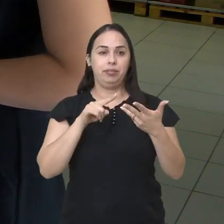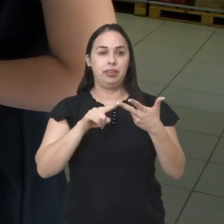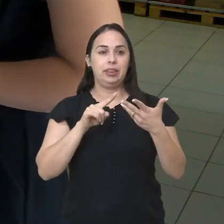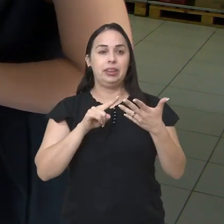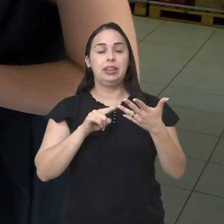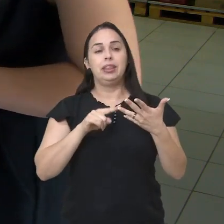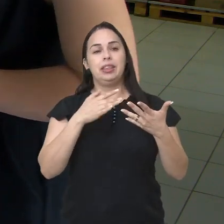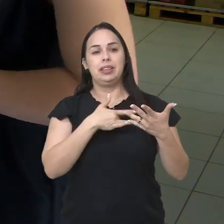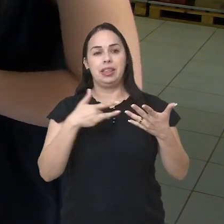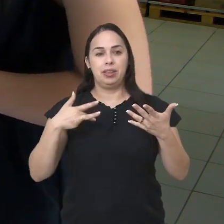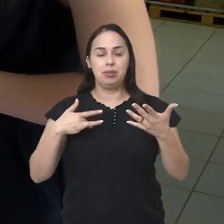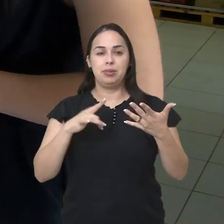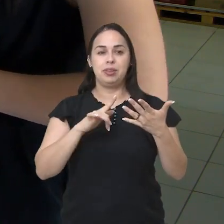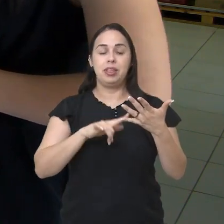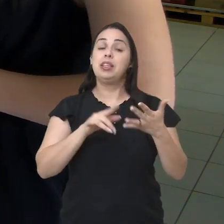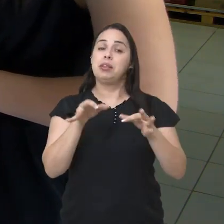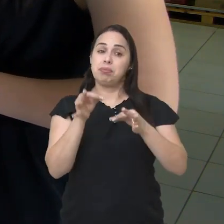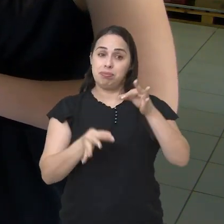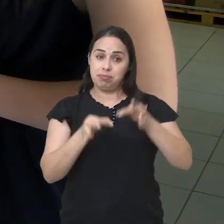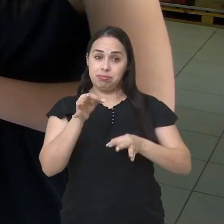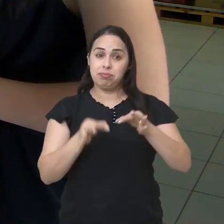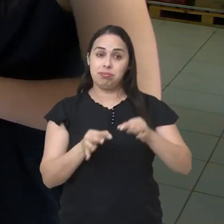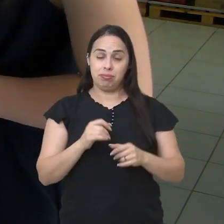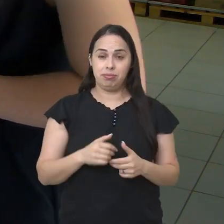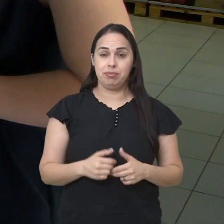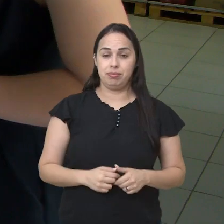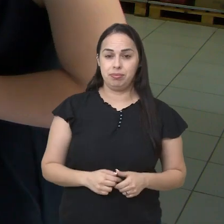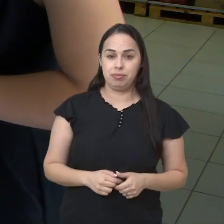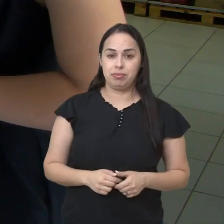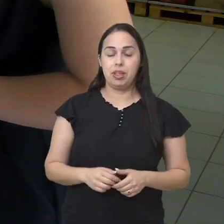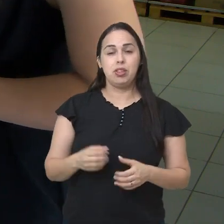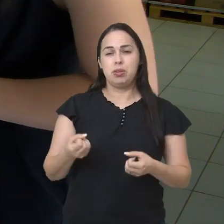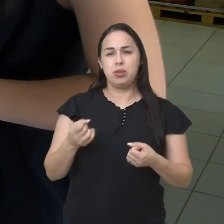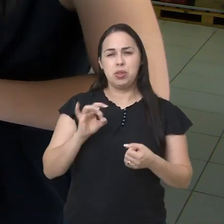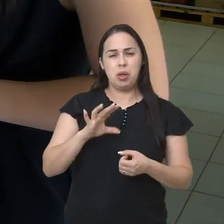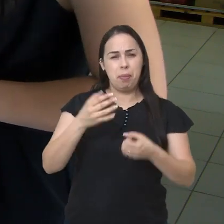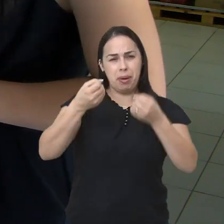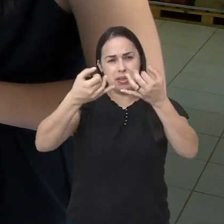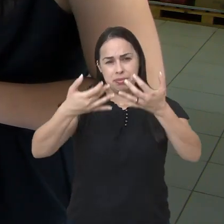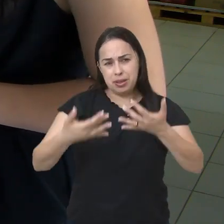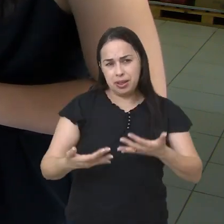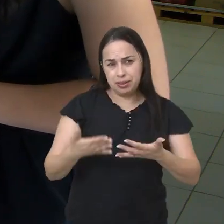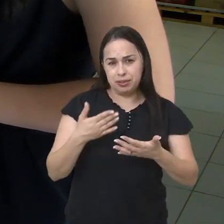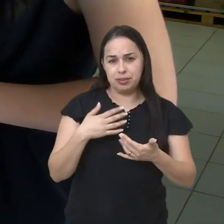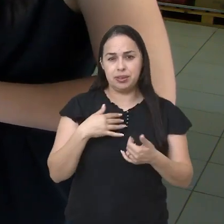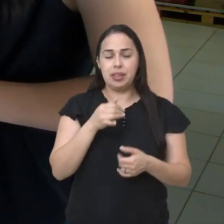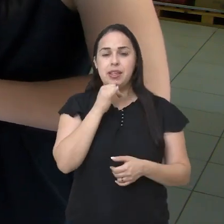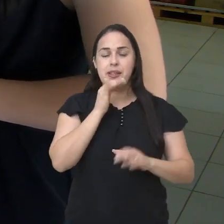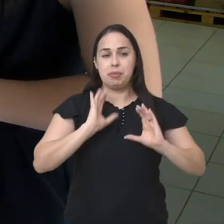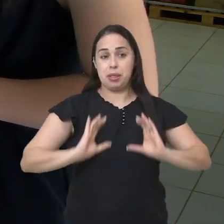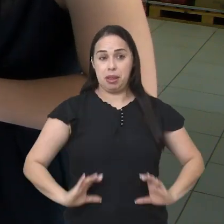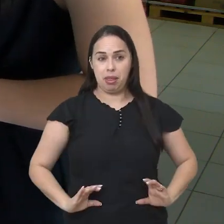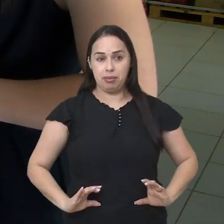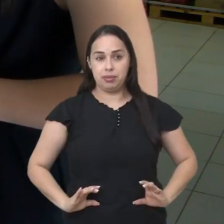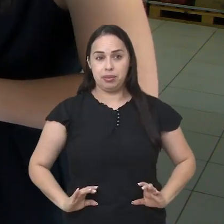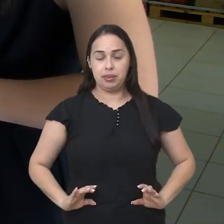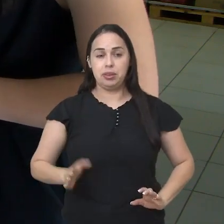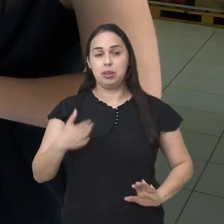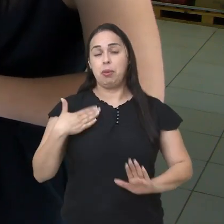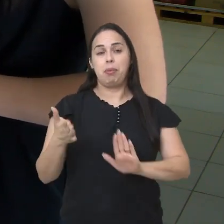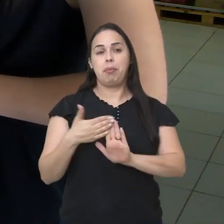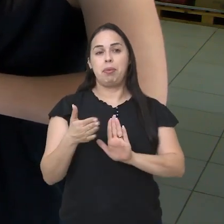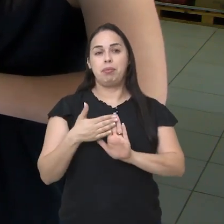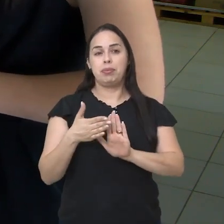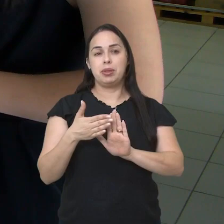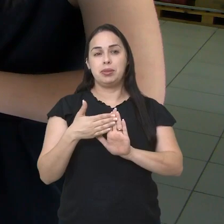saúde e jurídico. Então, só para explicar uma dessas áreas, a cidadania, o nosso propósito é,